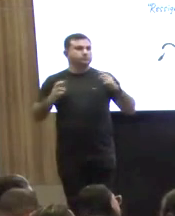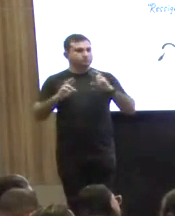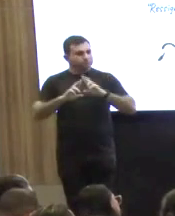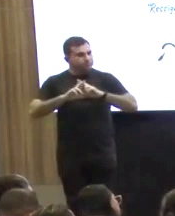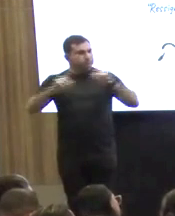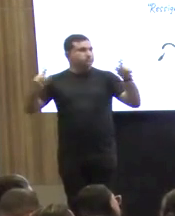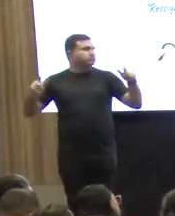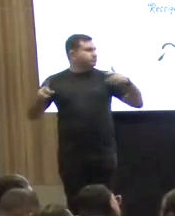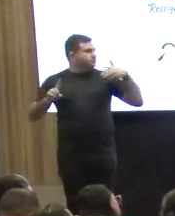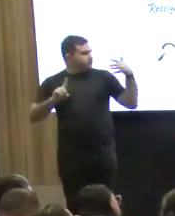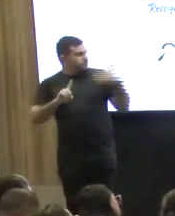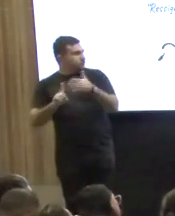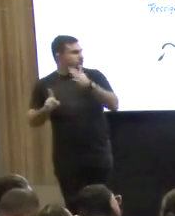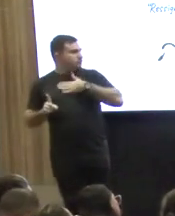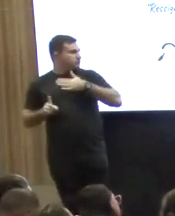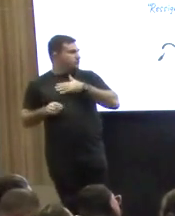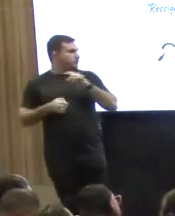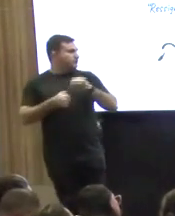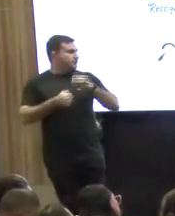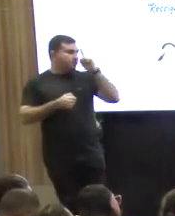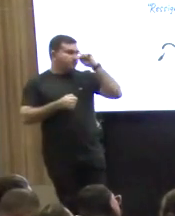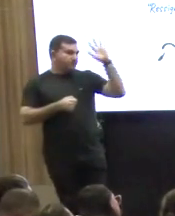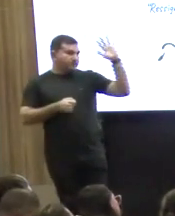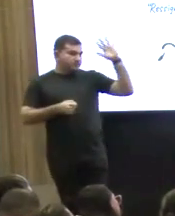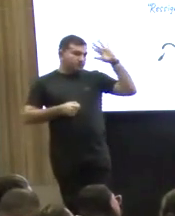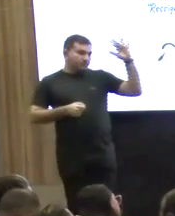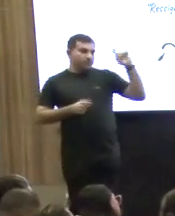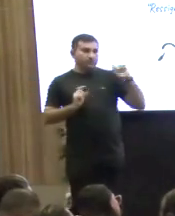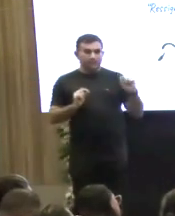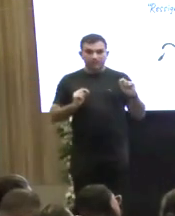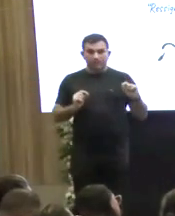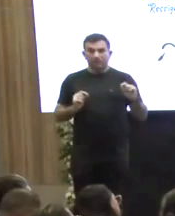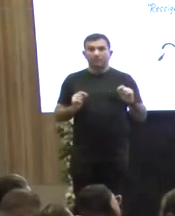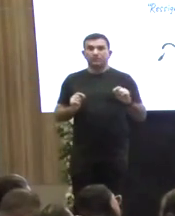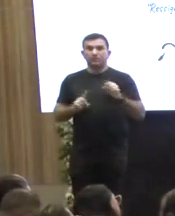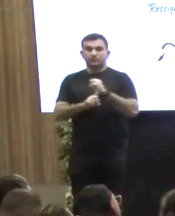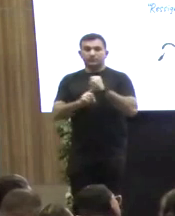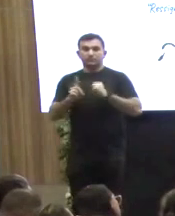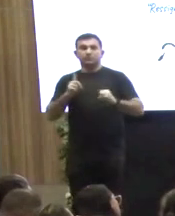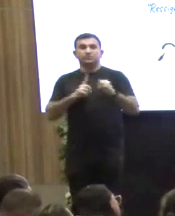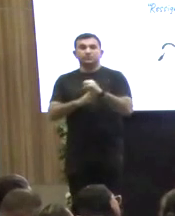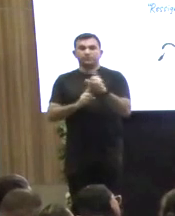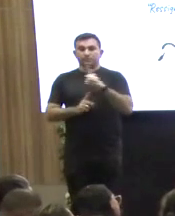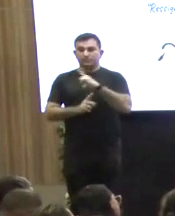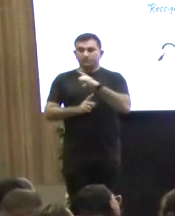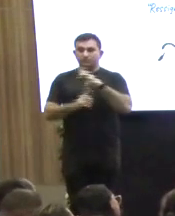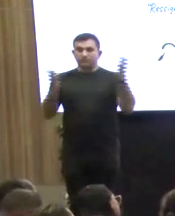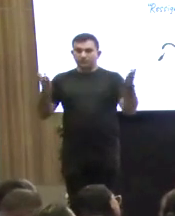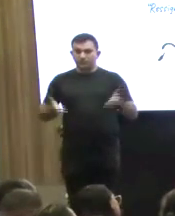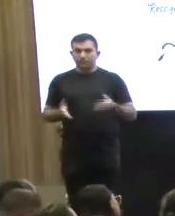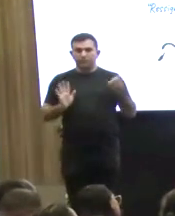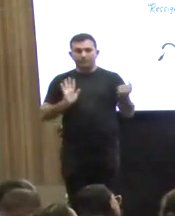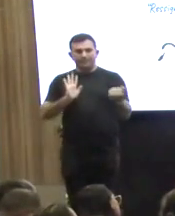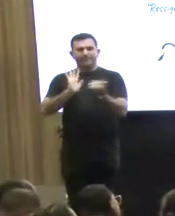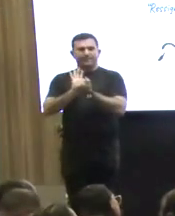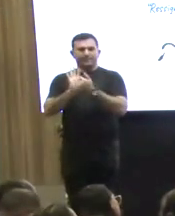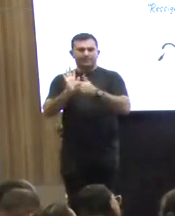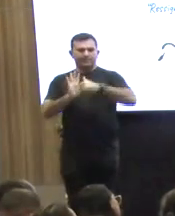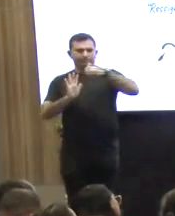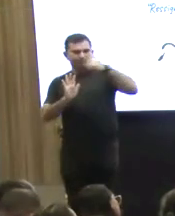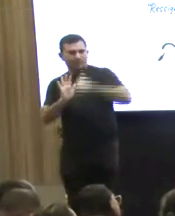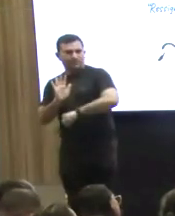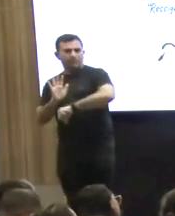referências para mim, eles me fazem pensar que aquilo que a sociedade traz para mim como uma marca, muitas vezes negativa,